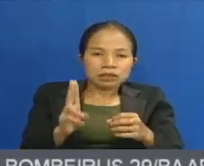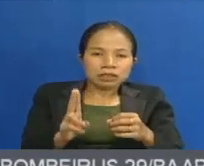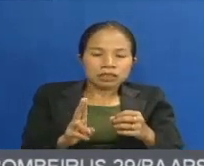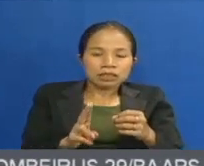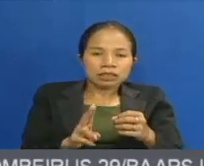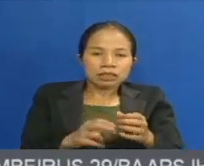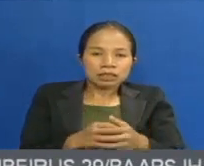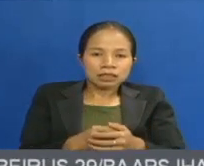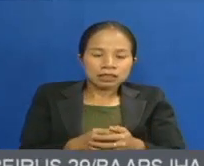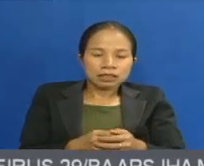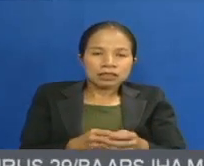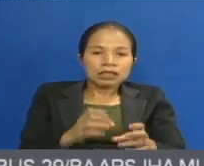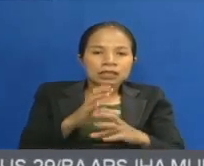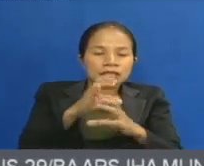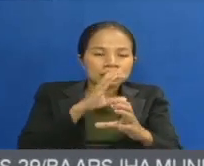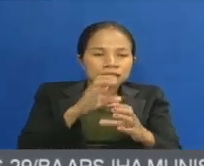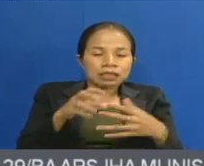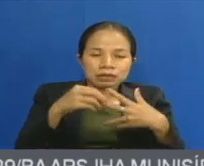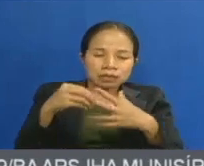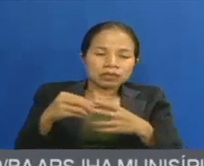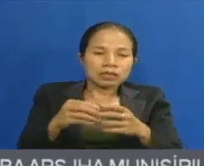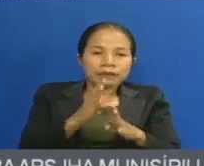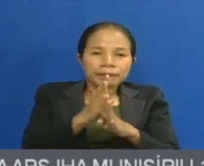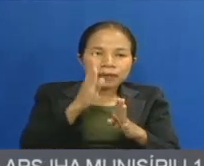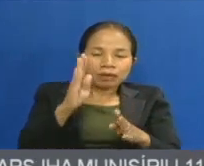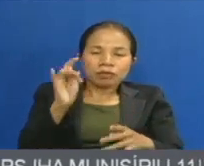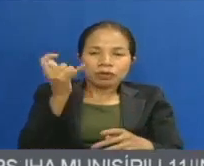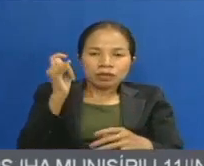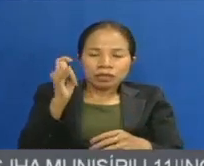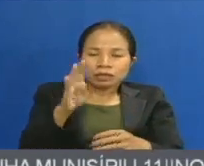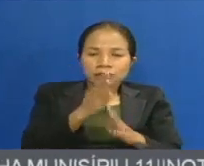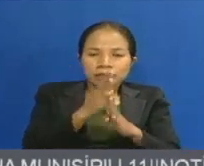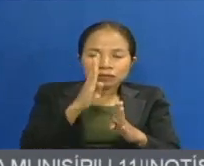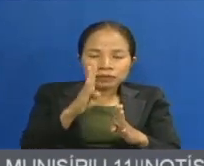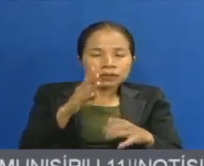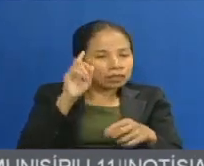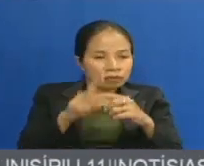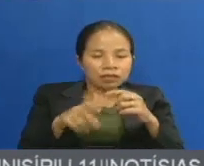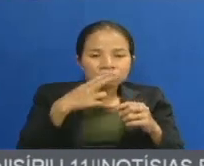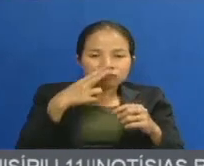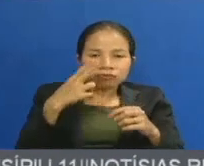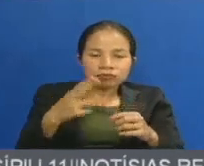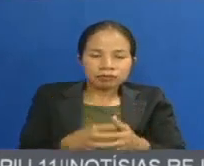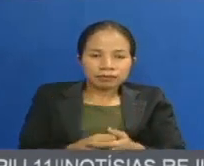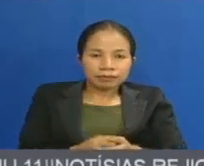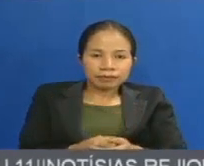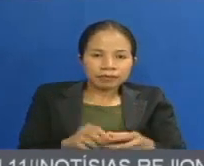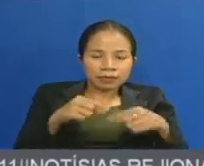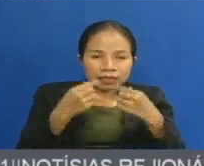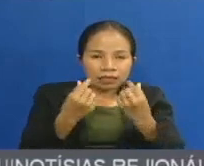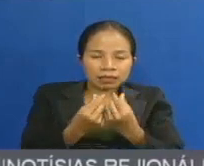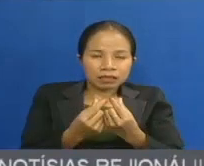via público, ele o microlete, taxi, bis, anguna, la bella fuma. Antes, na equipa